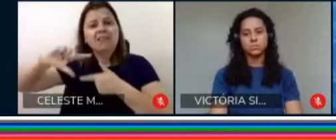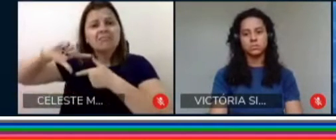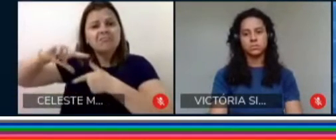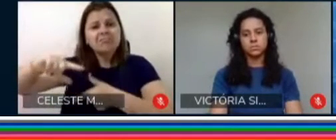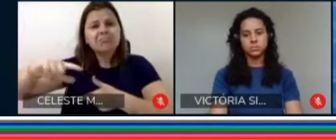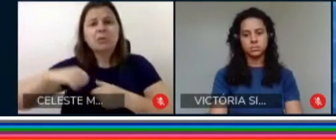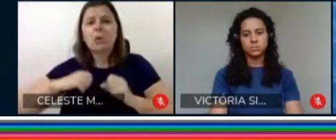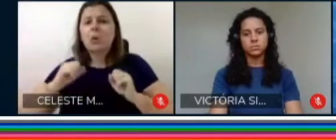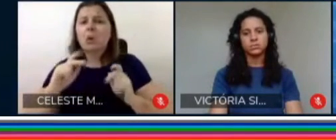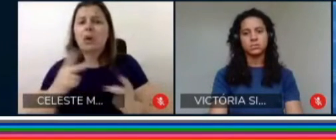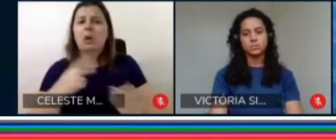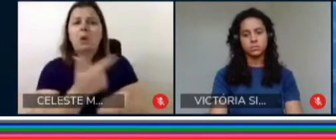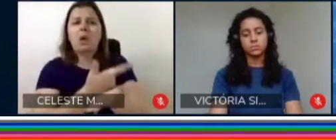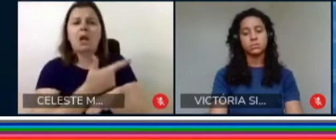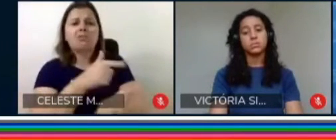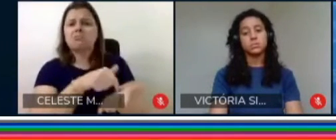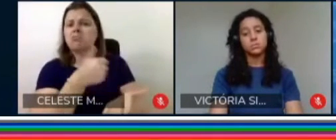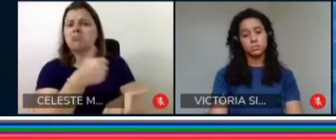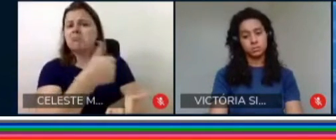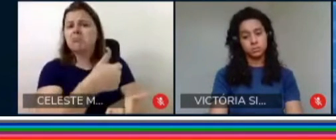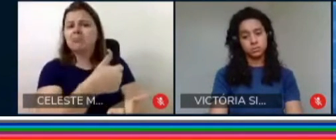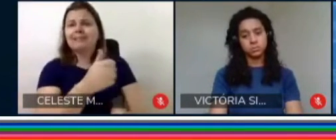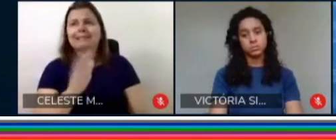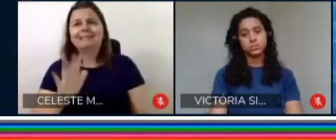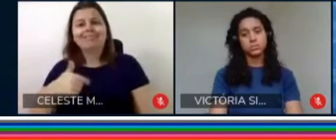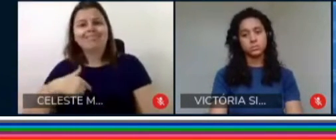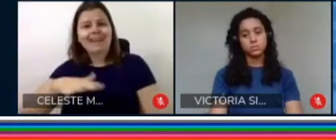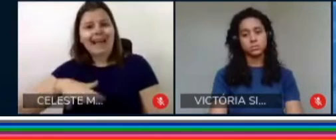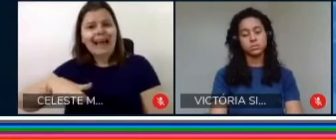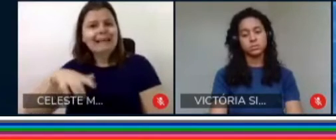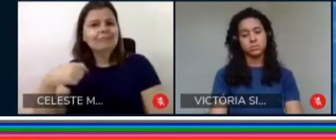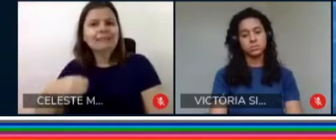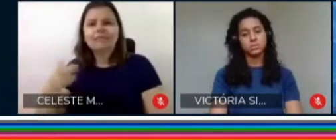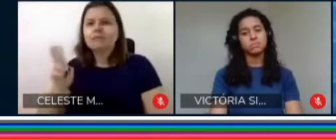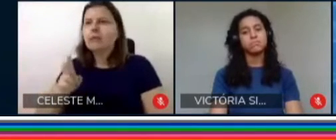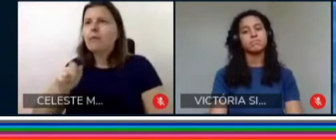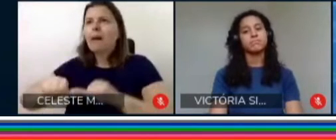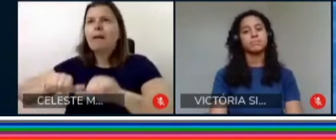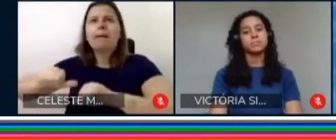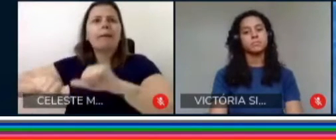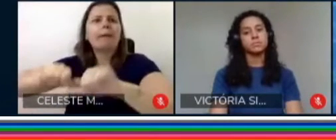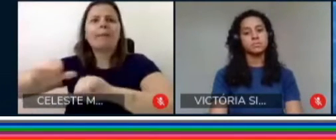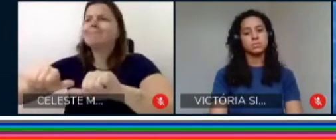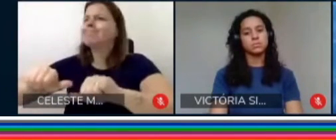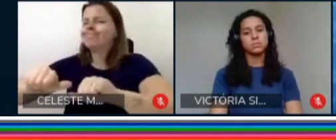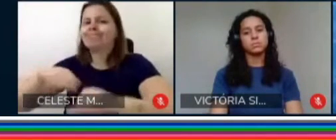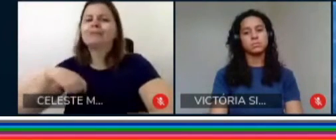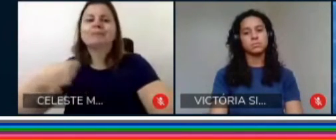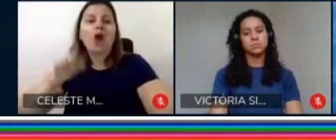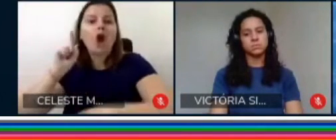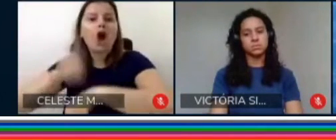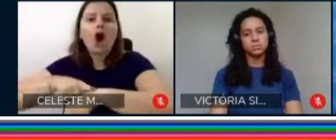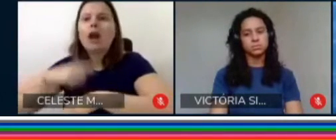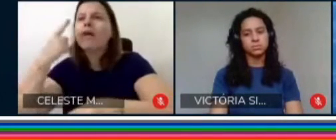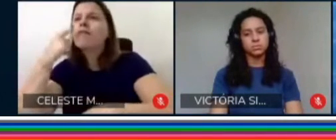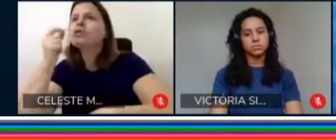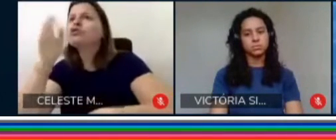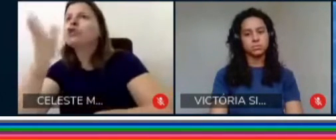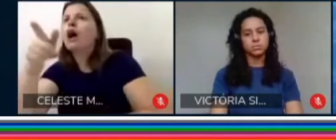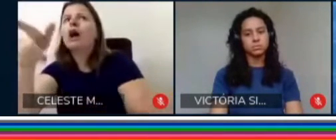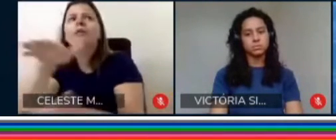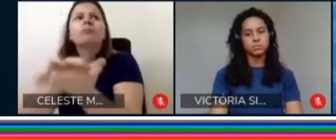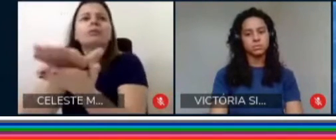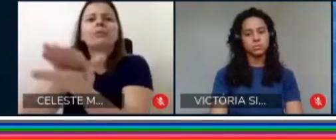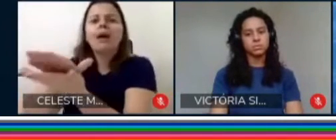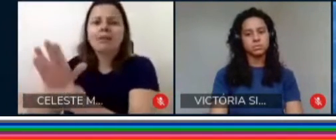tudo certo. Ok. Minha área precisa de atualização imediata, então eu preciso estar sabendo na hora o que for publicado sobre